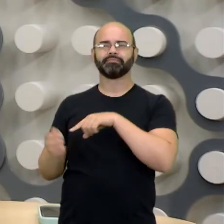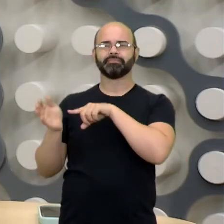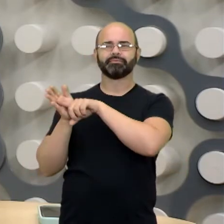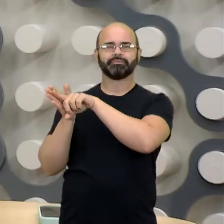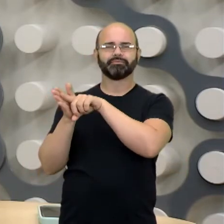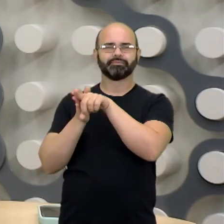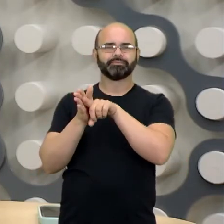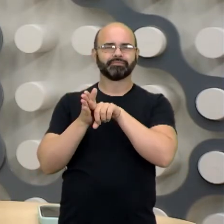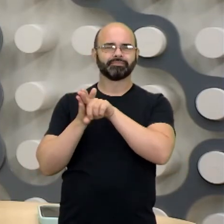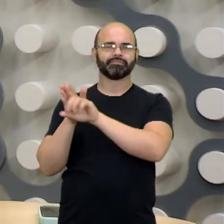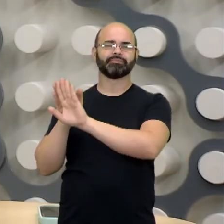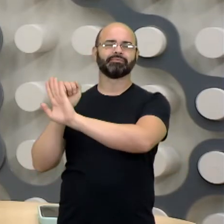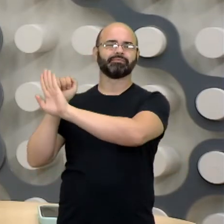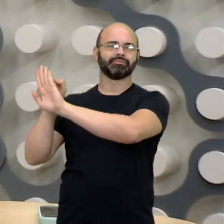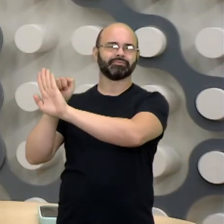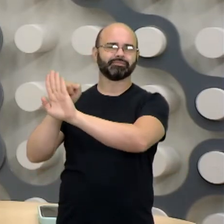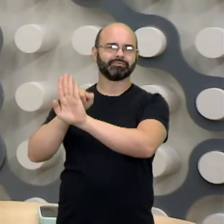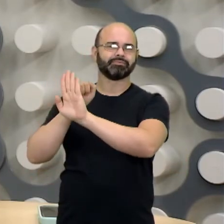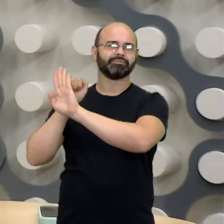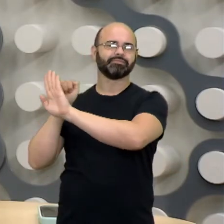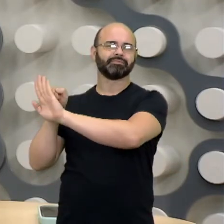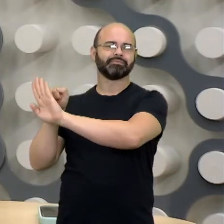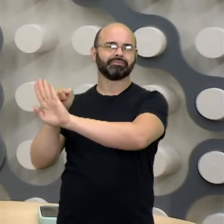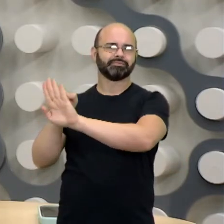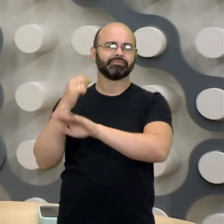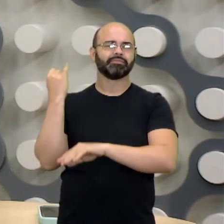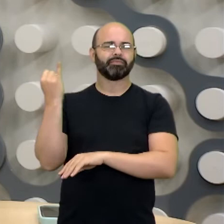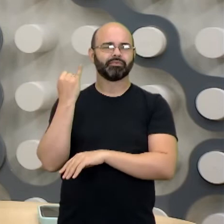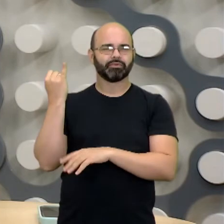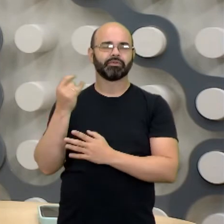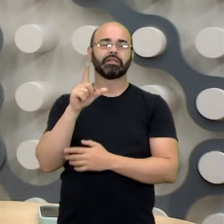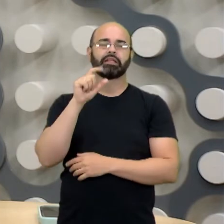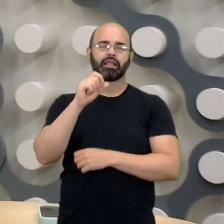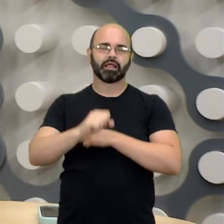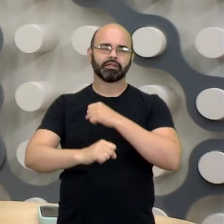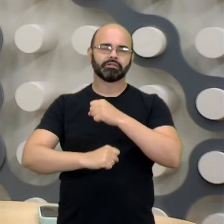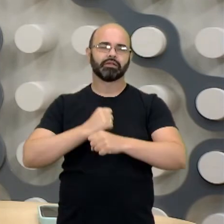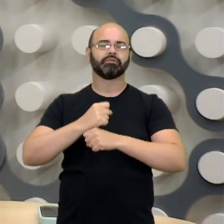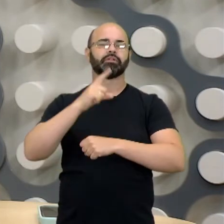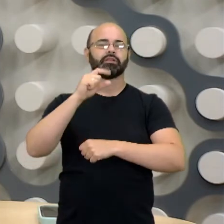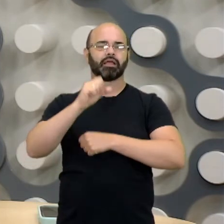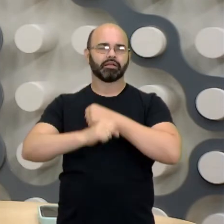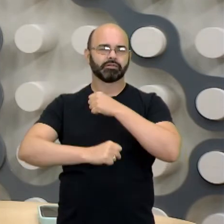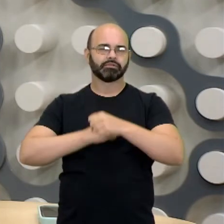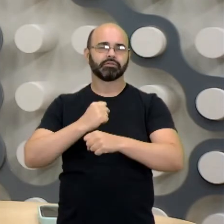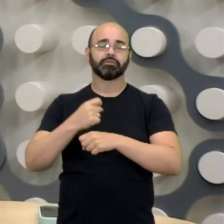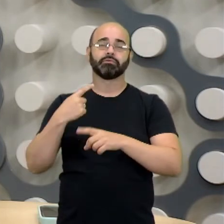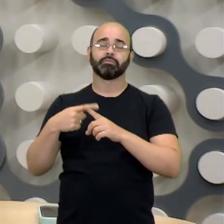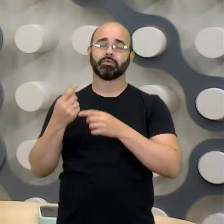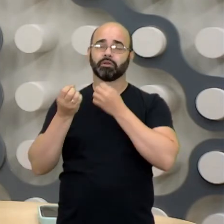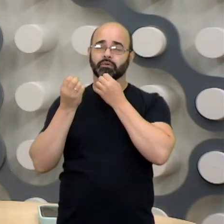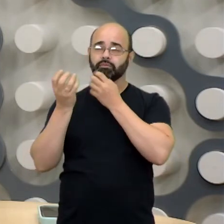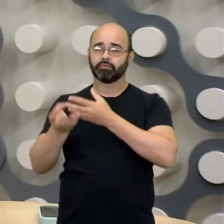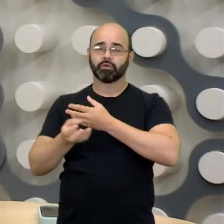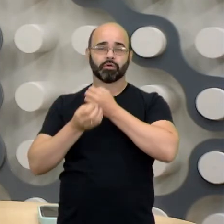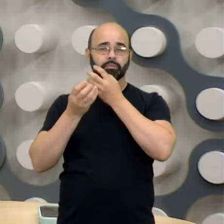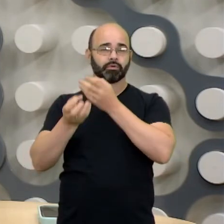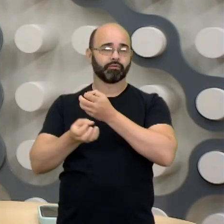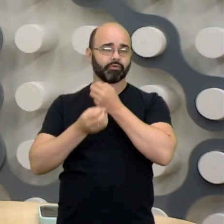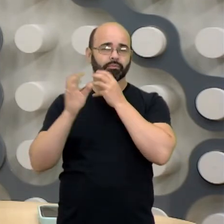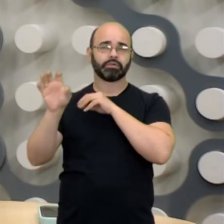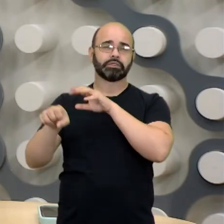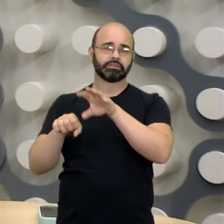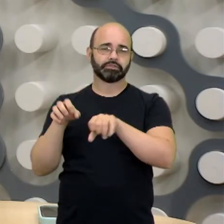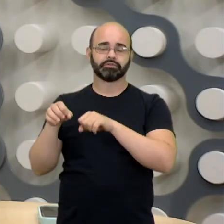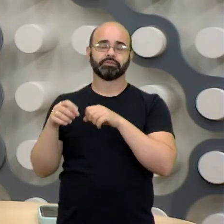feito até de 10 anos, porque o acúmulo de informações é muita informação, né? Hoje, logicamente, né, se a gente fala do censo